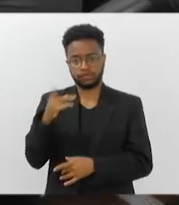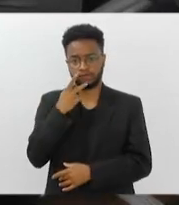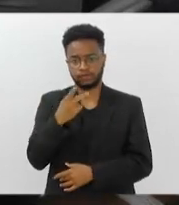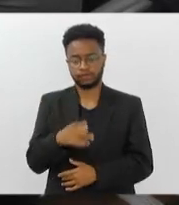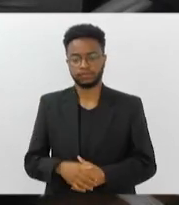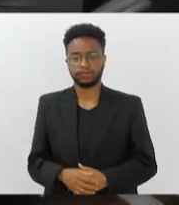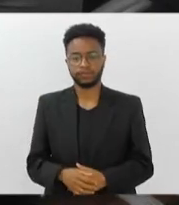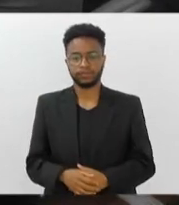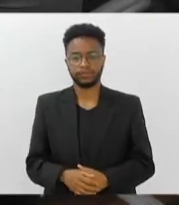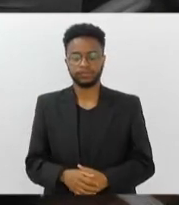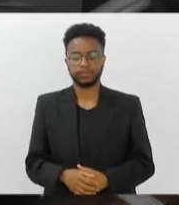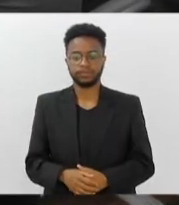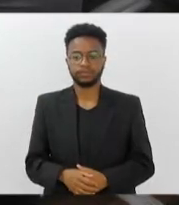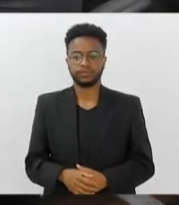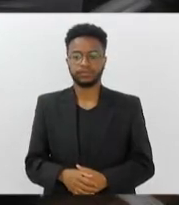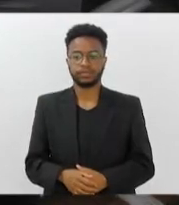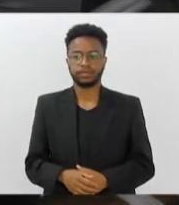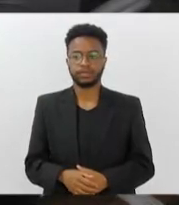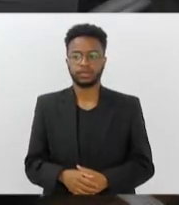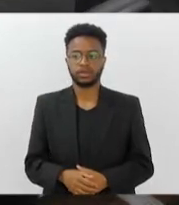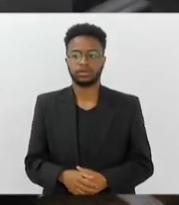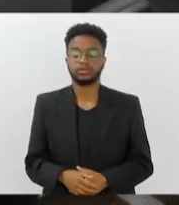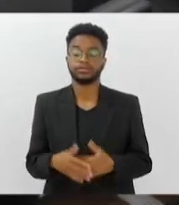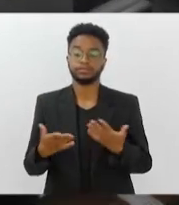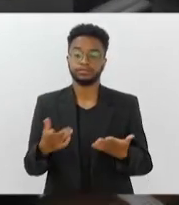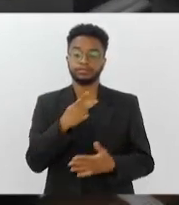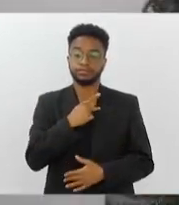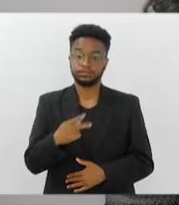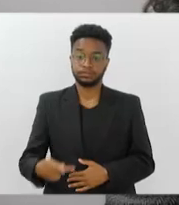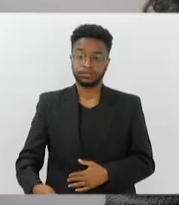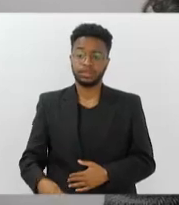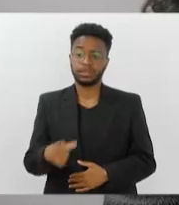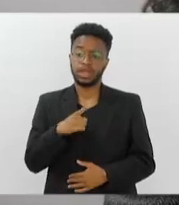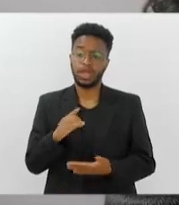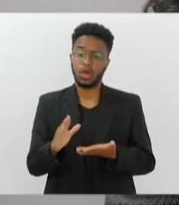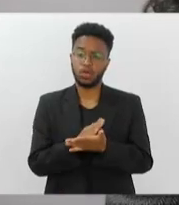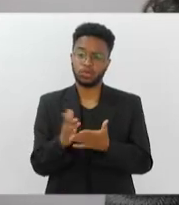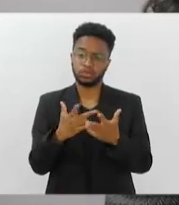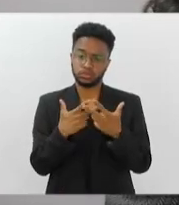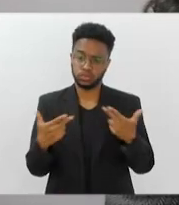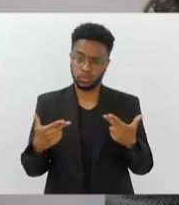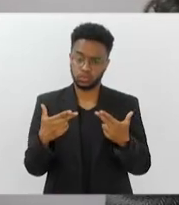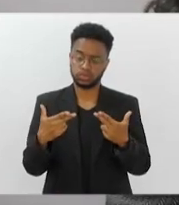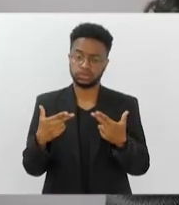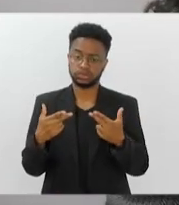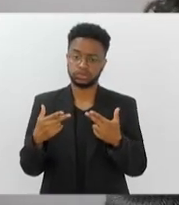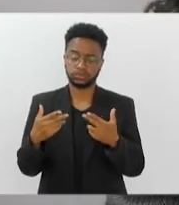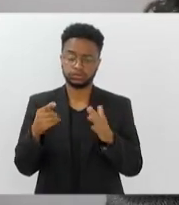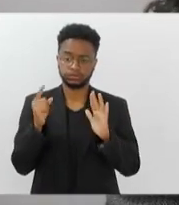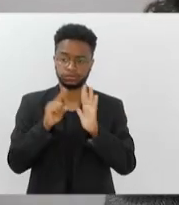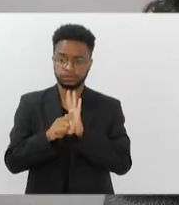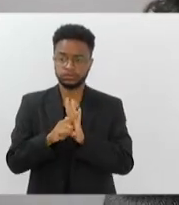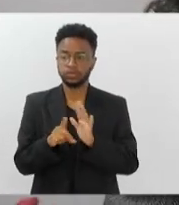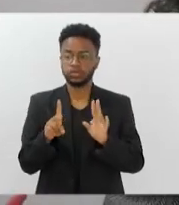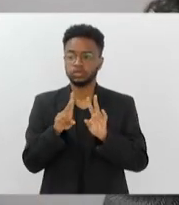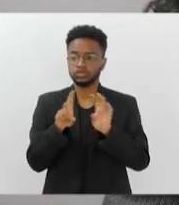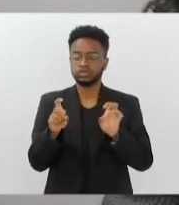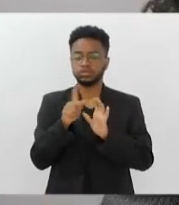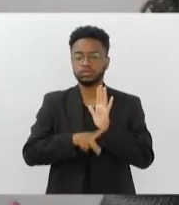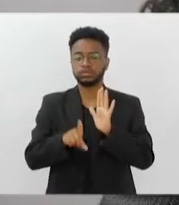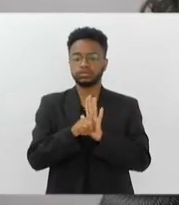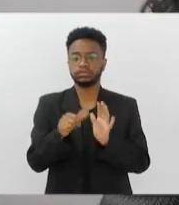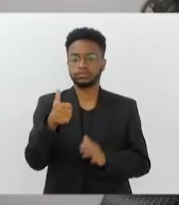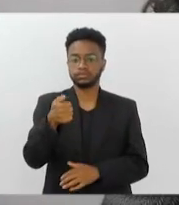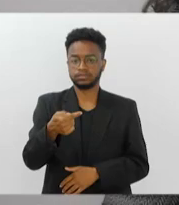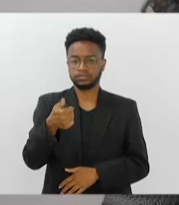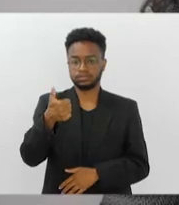Obrigada. Presidente, tenho alguns questionamentos aqui sobre o projeto de lei